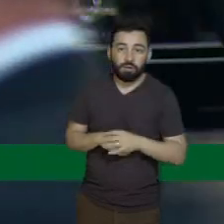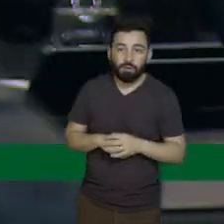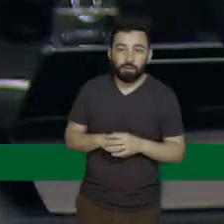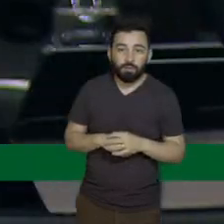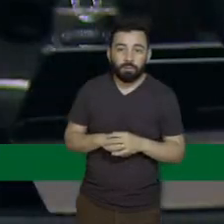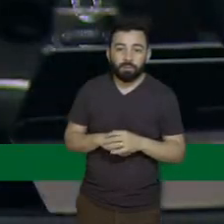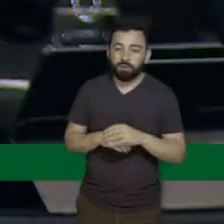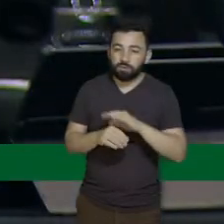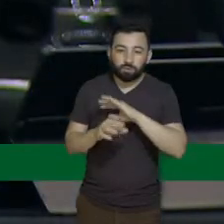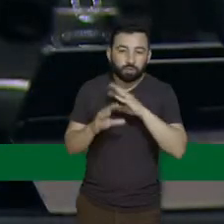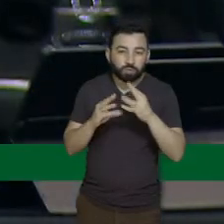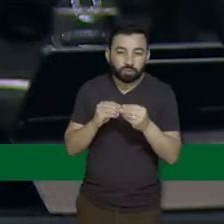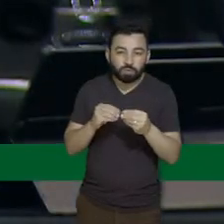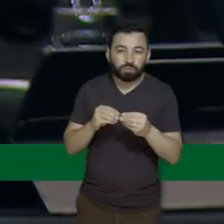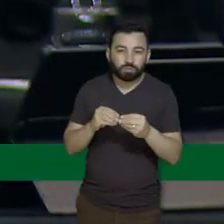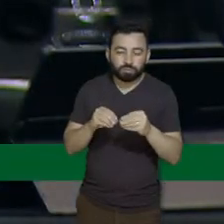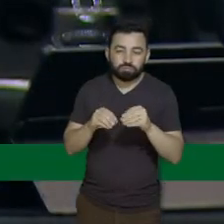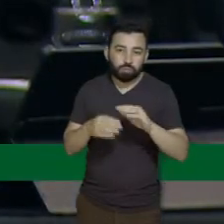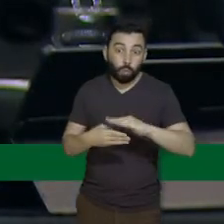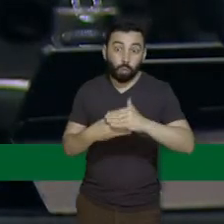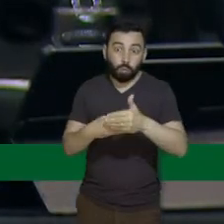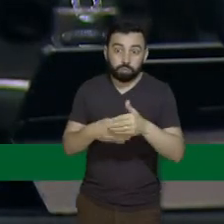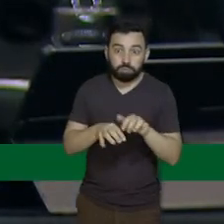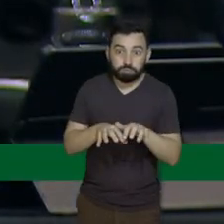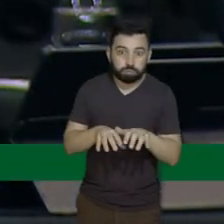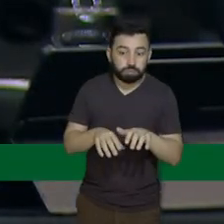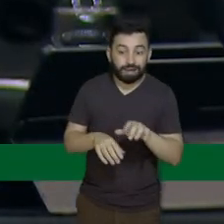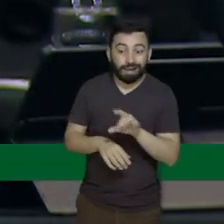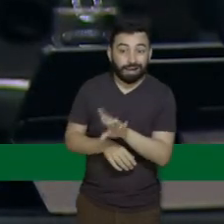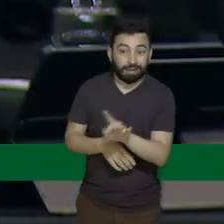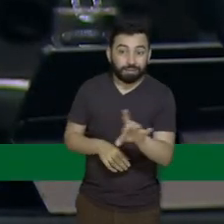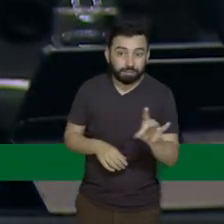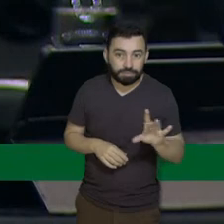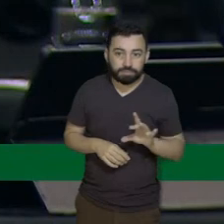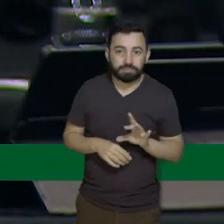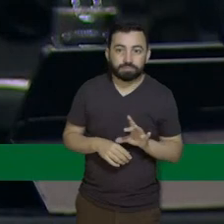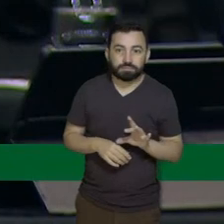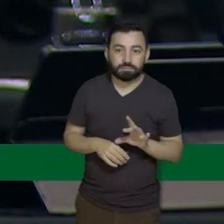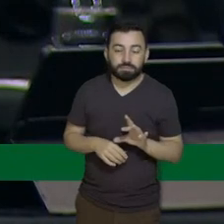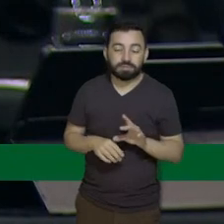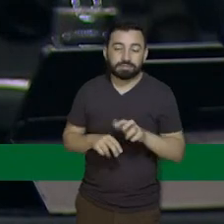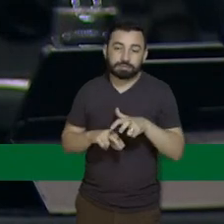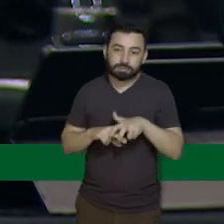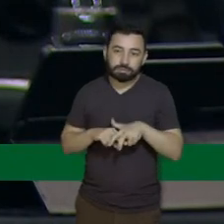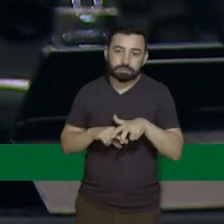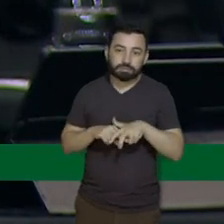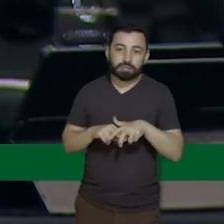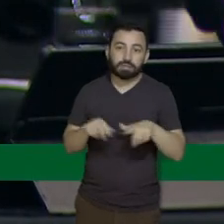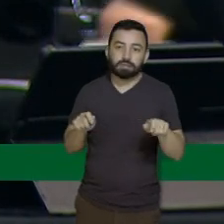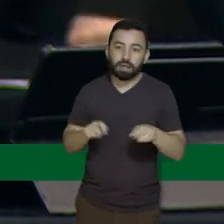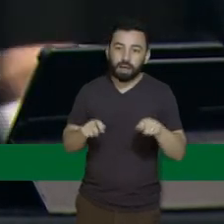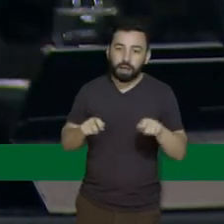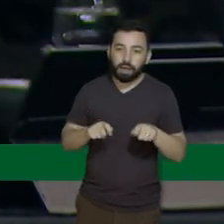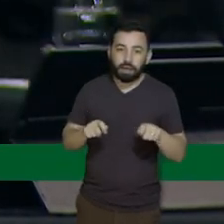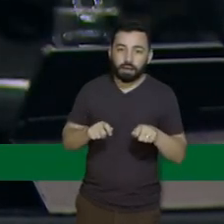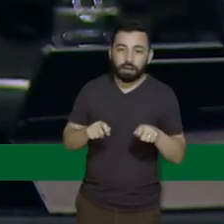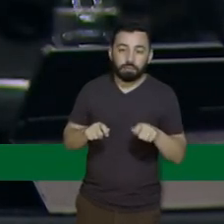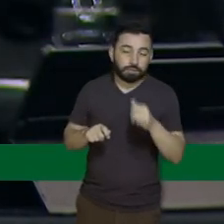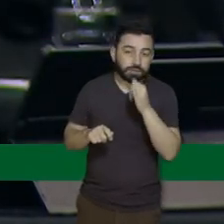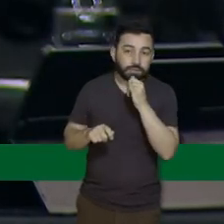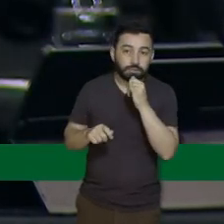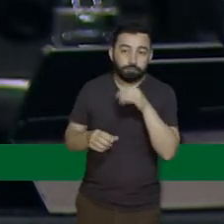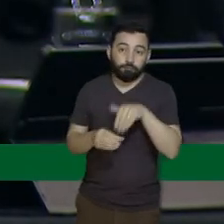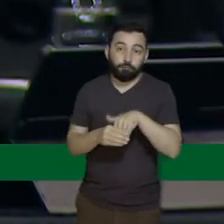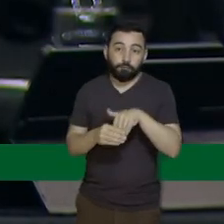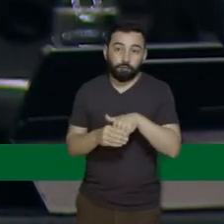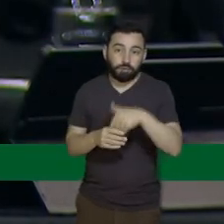os terminais de notebooks para que os deputados pudessem, dos seus assentos, fazer a sua votação através da